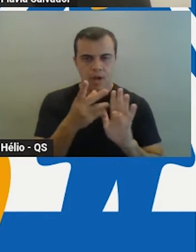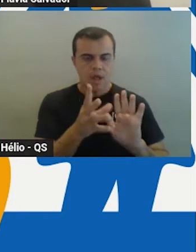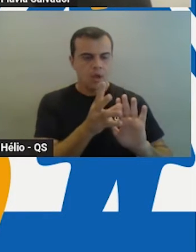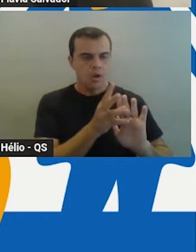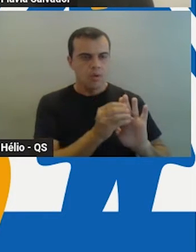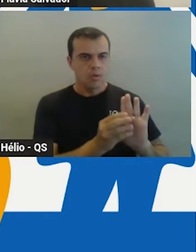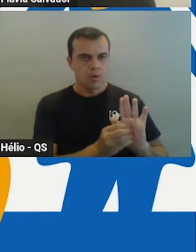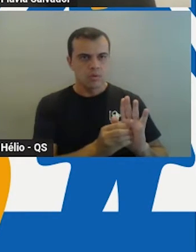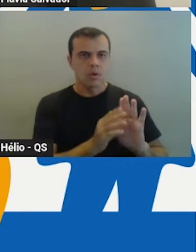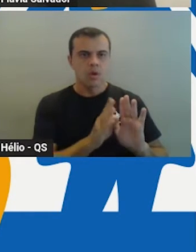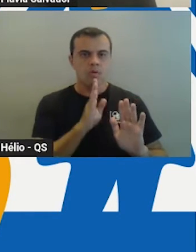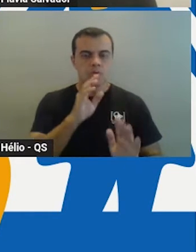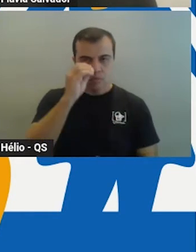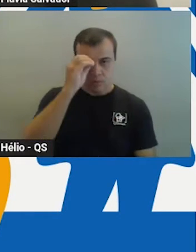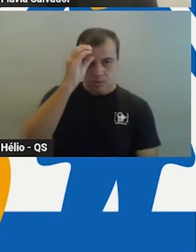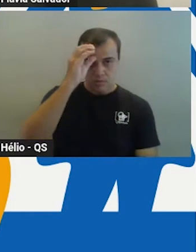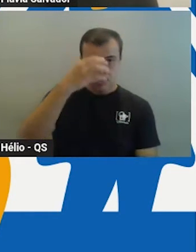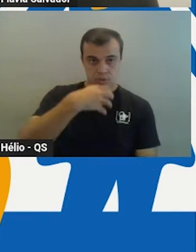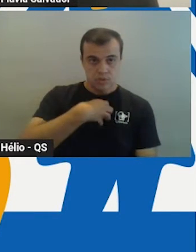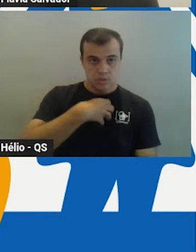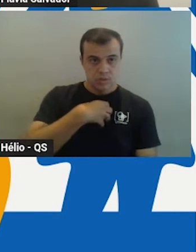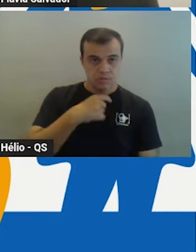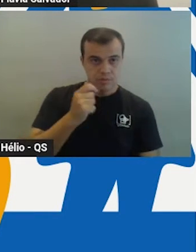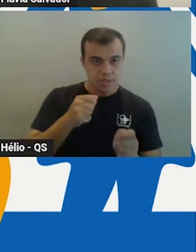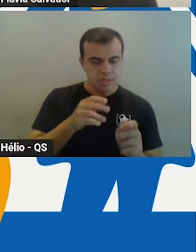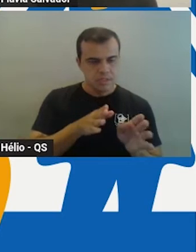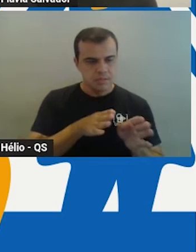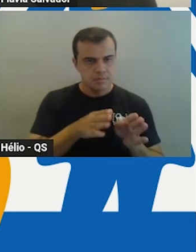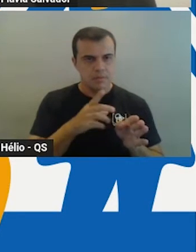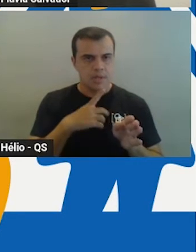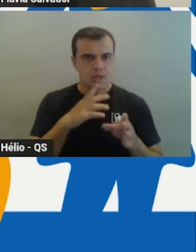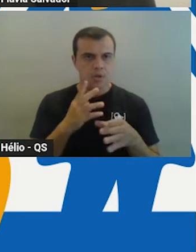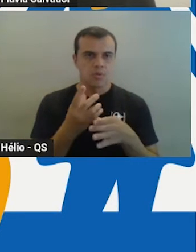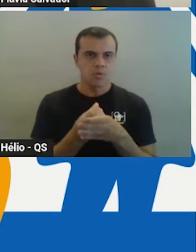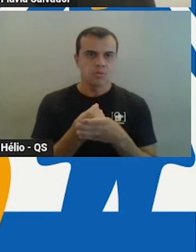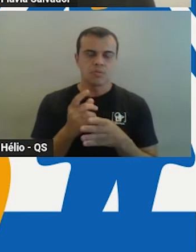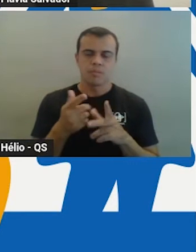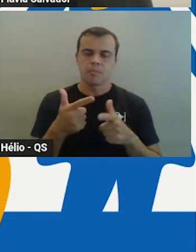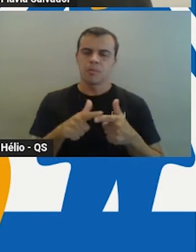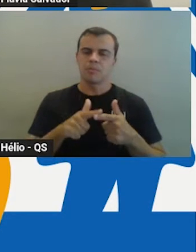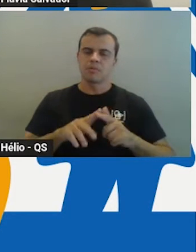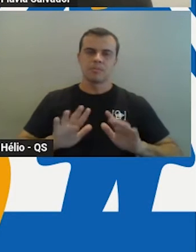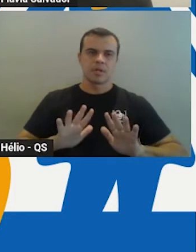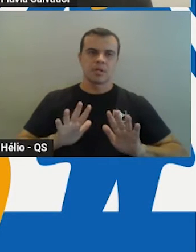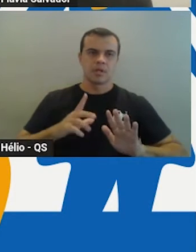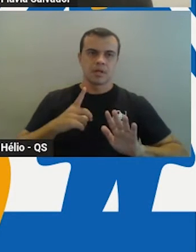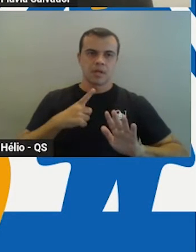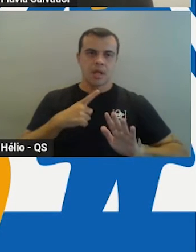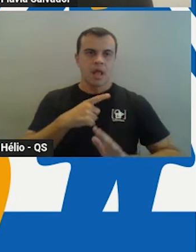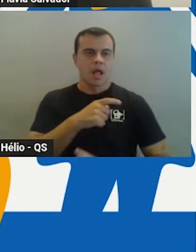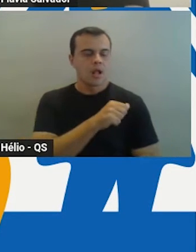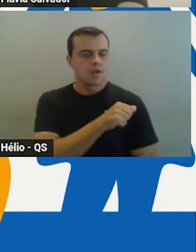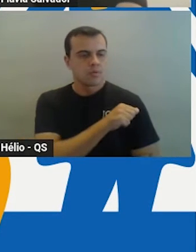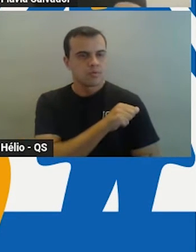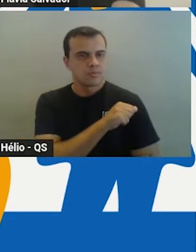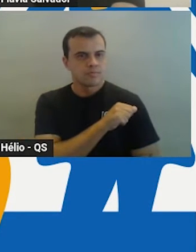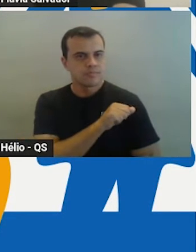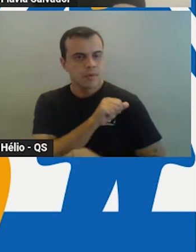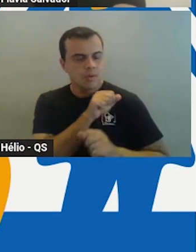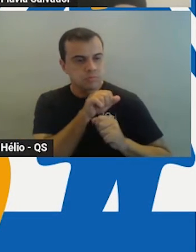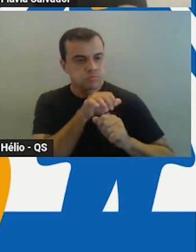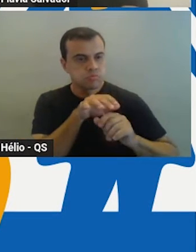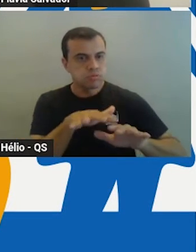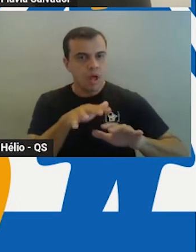trazer conhecimento de forma que acessibilidade e inclusão não seja um problema. É tornar os alunos multiplicadores